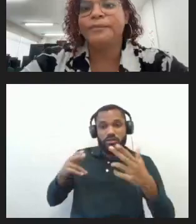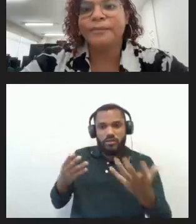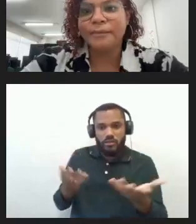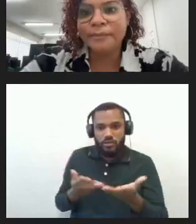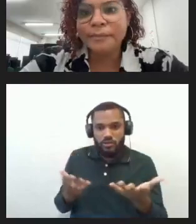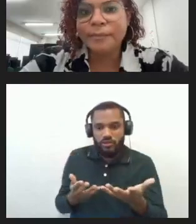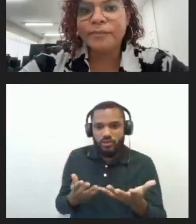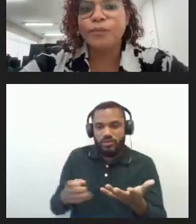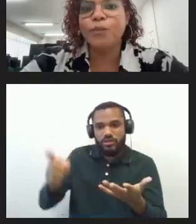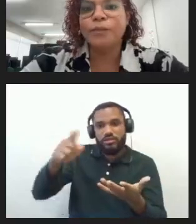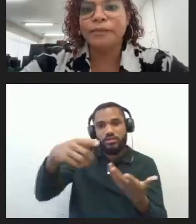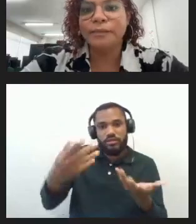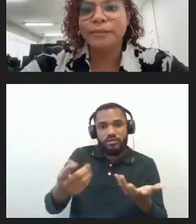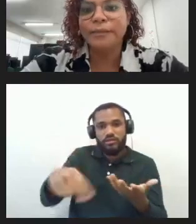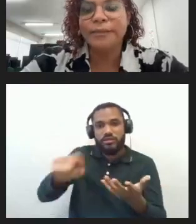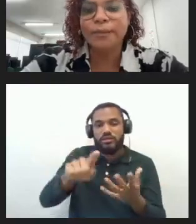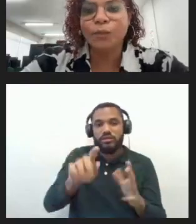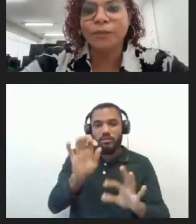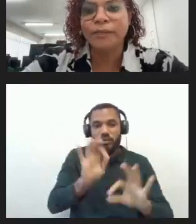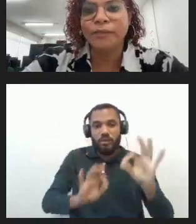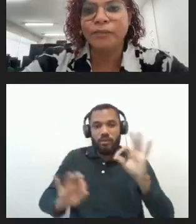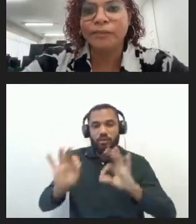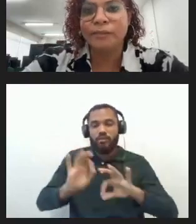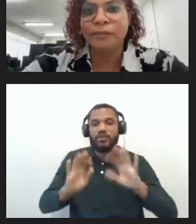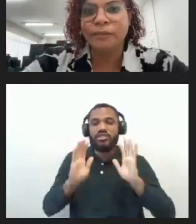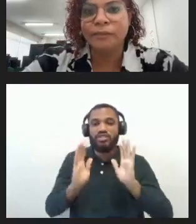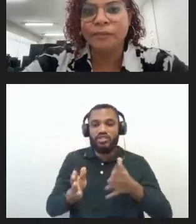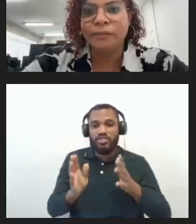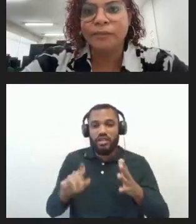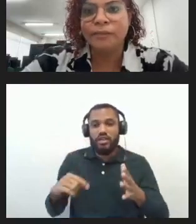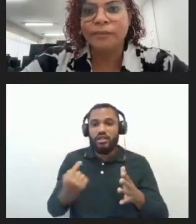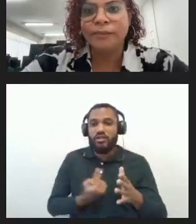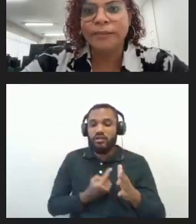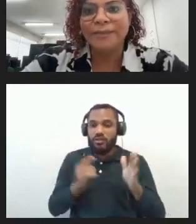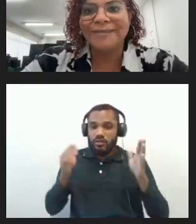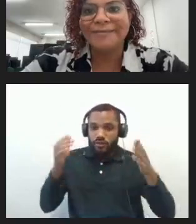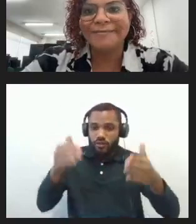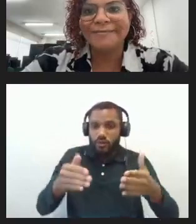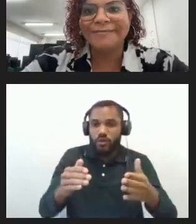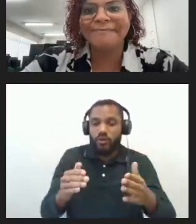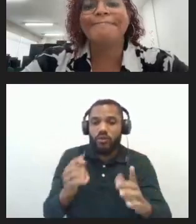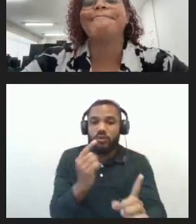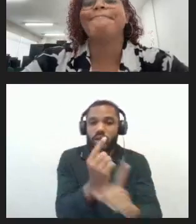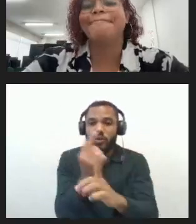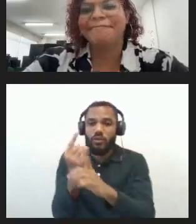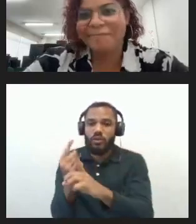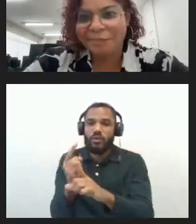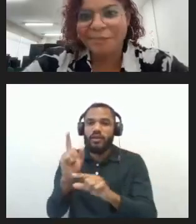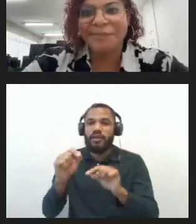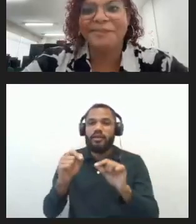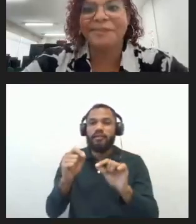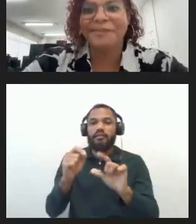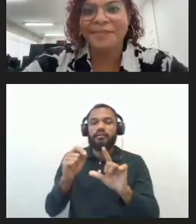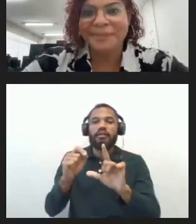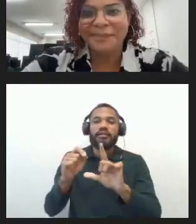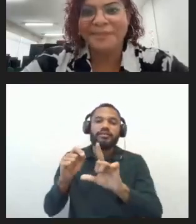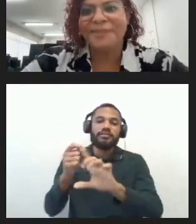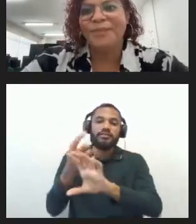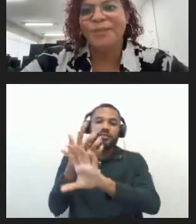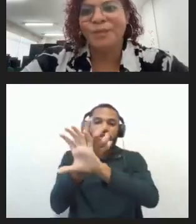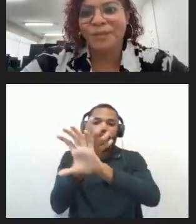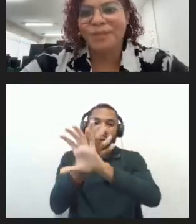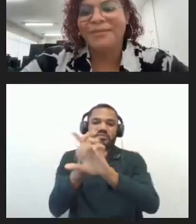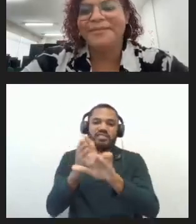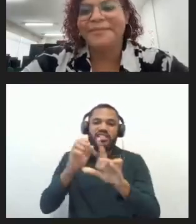já estar preparado, nós vamos ter um foco no próximo encontro no StreamYard. Então, vai ser uma